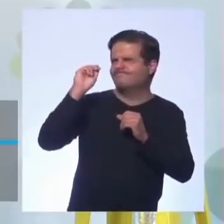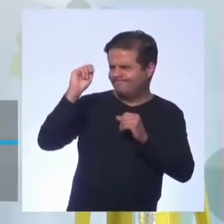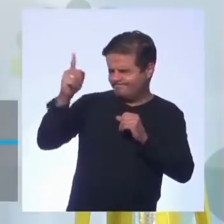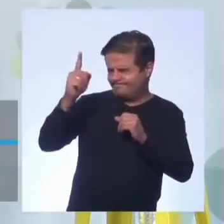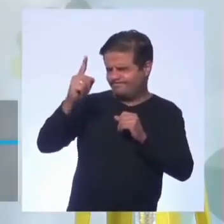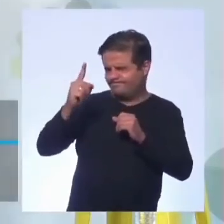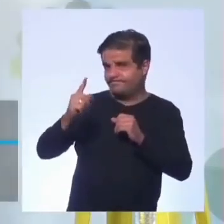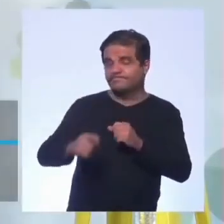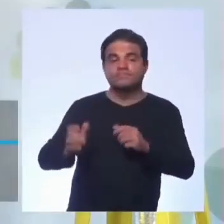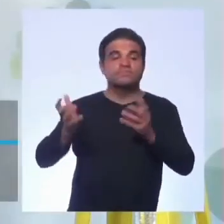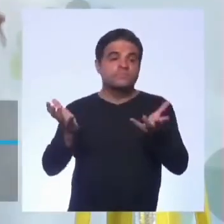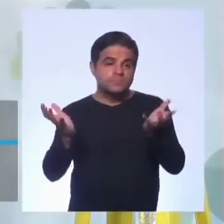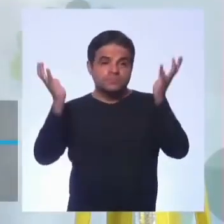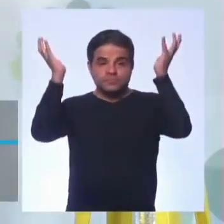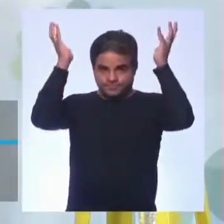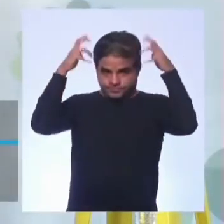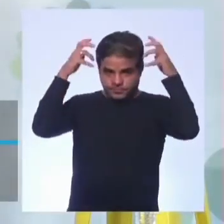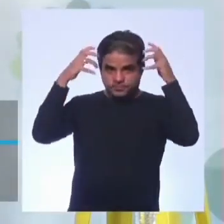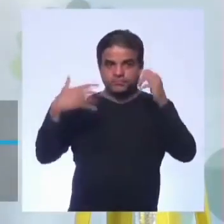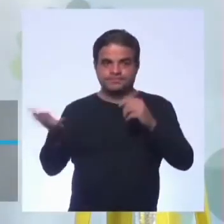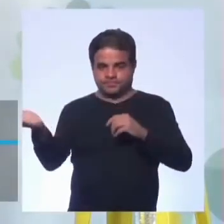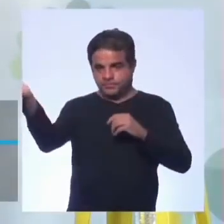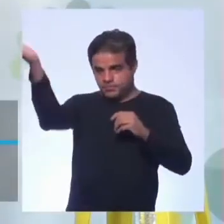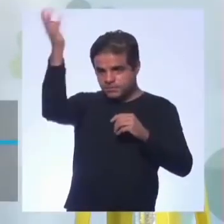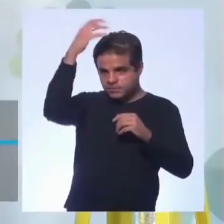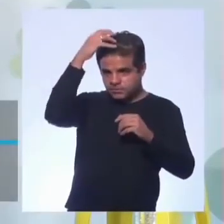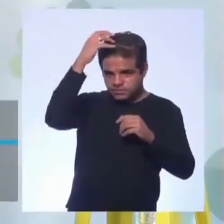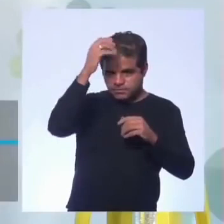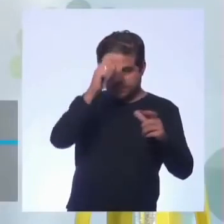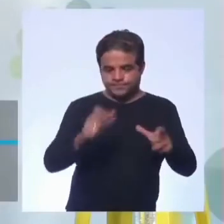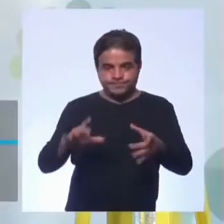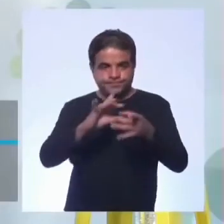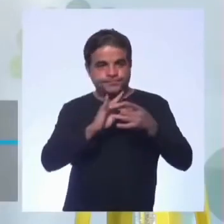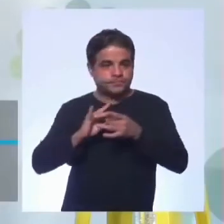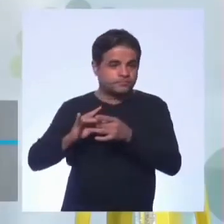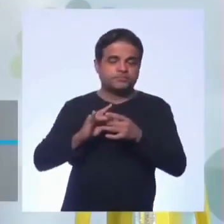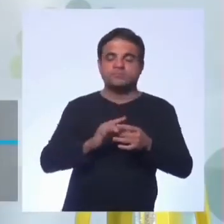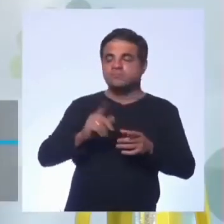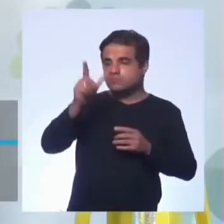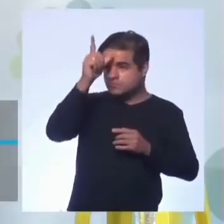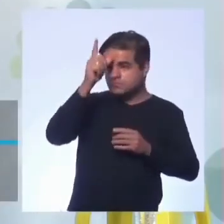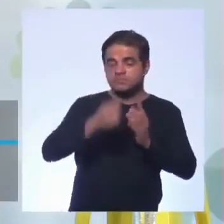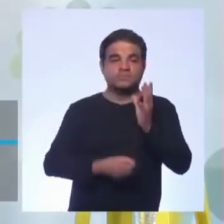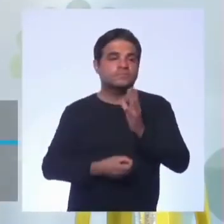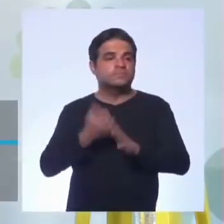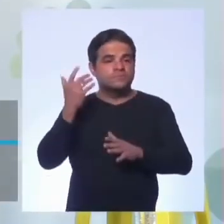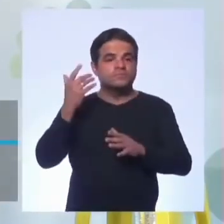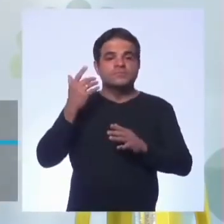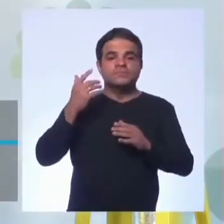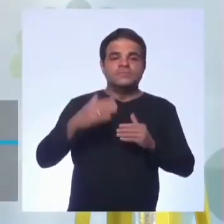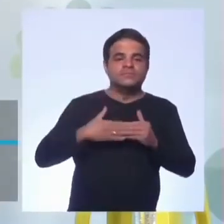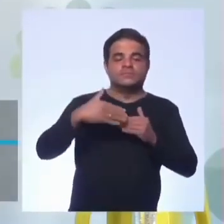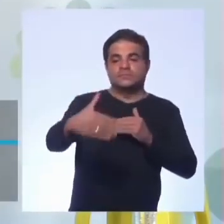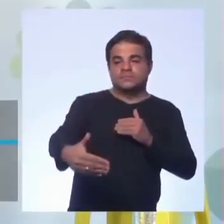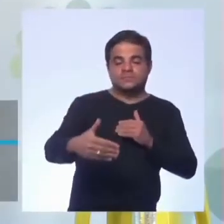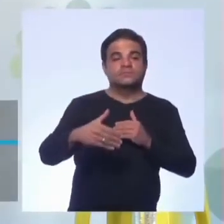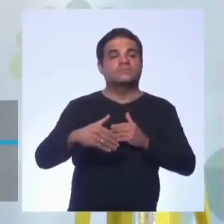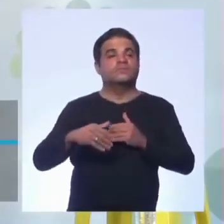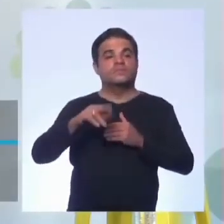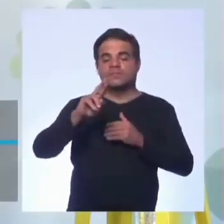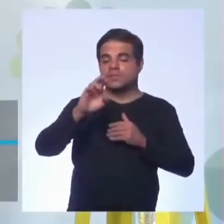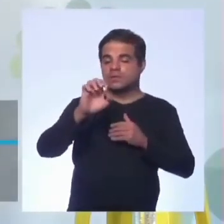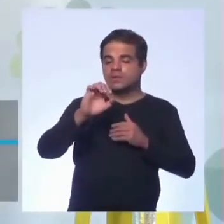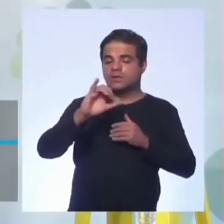de coroar a unificação do território alemão para formar o Império Alemão, o